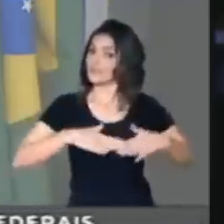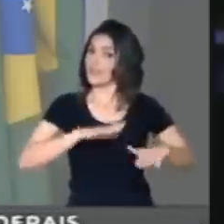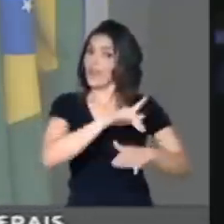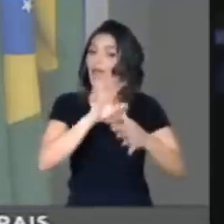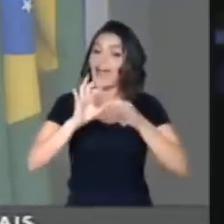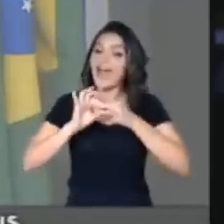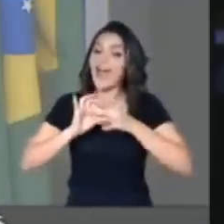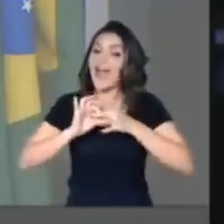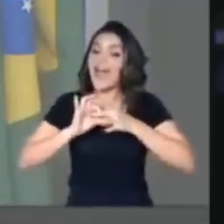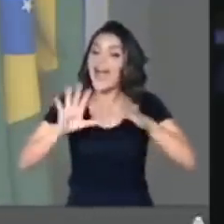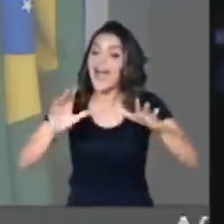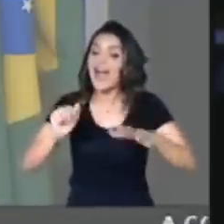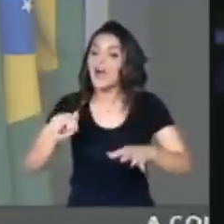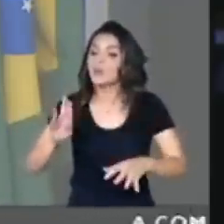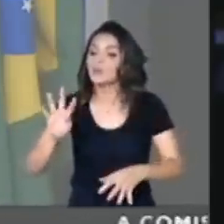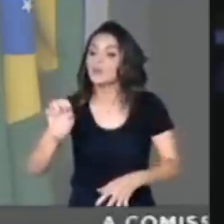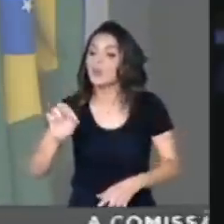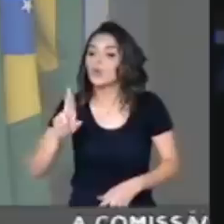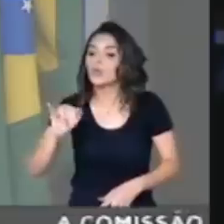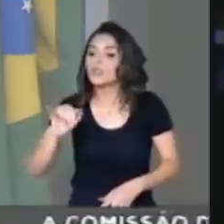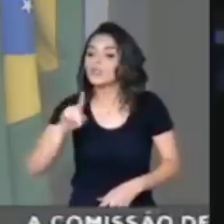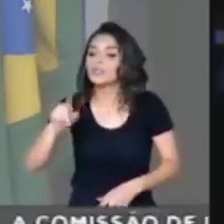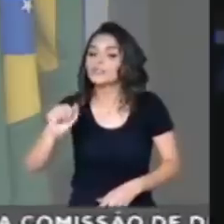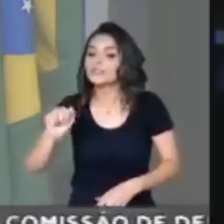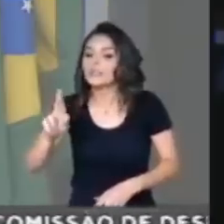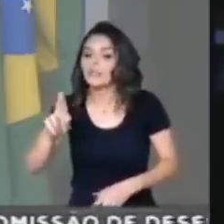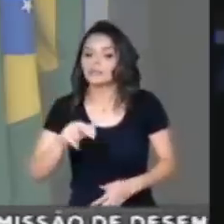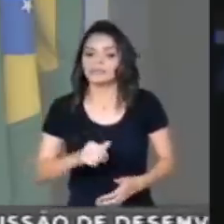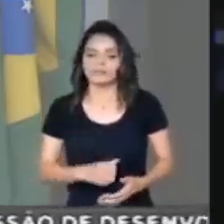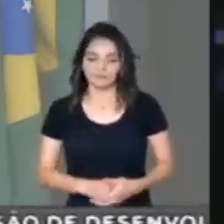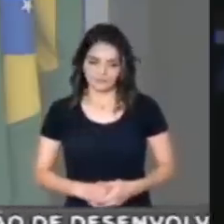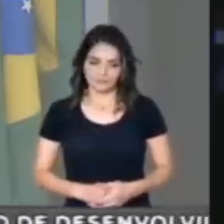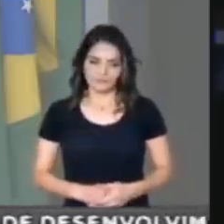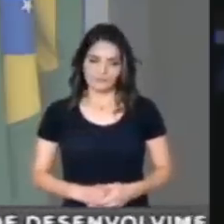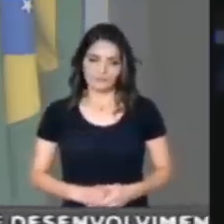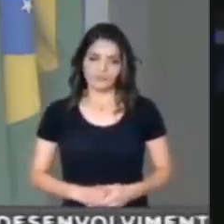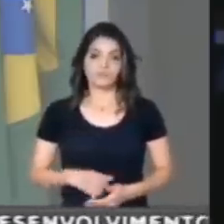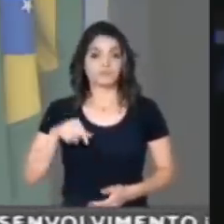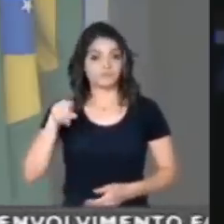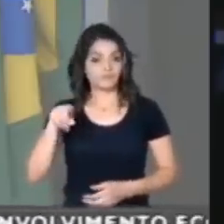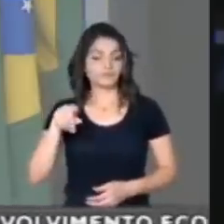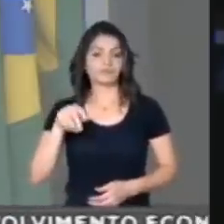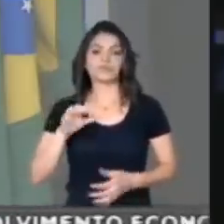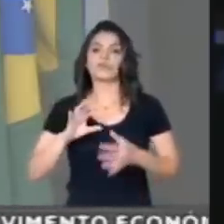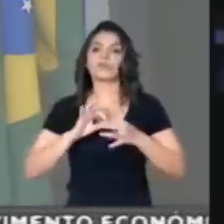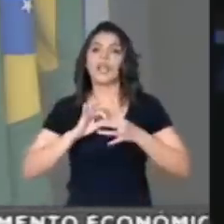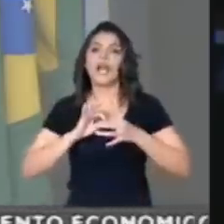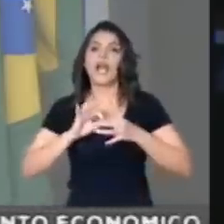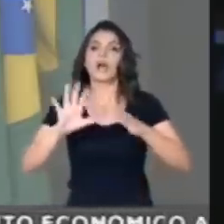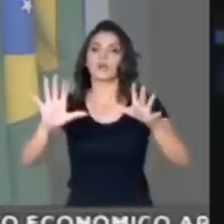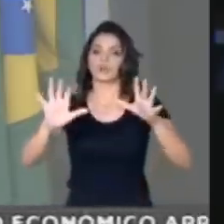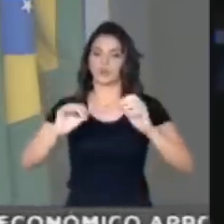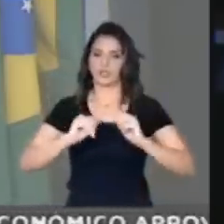Autorização, do verbo autorizar, ato ou efeito de autorizar,